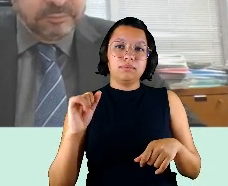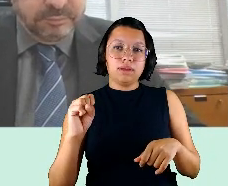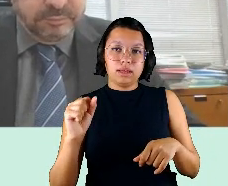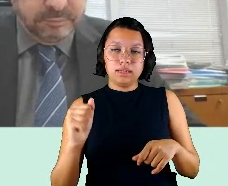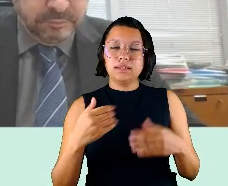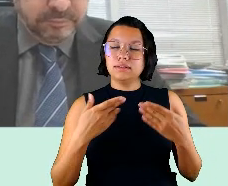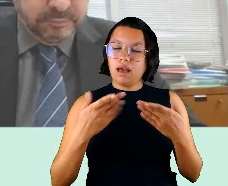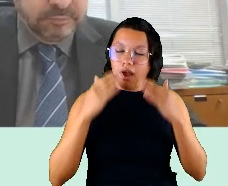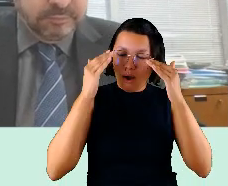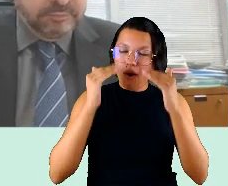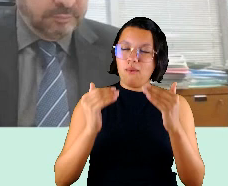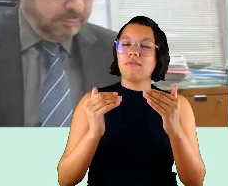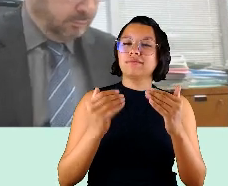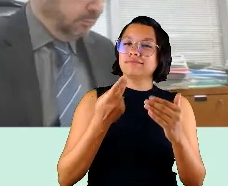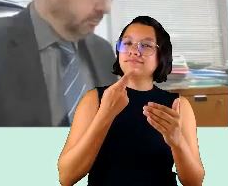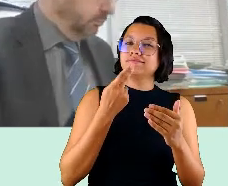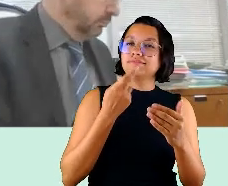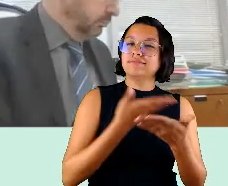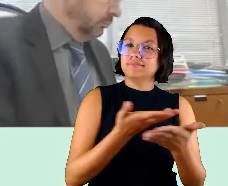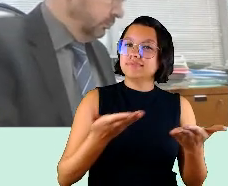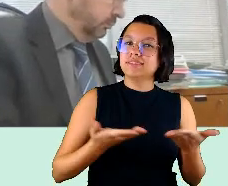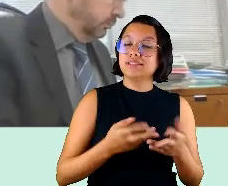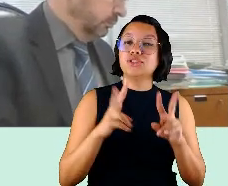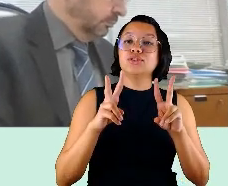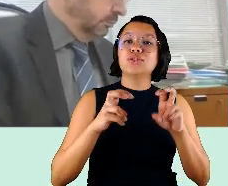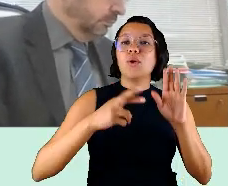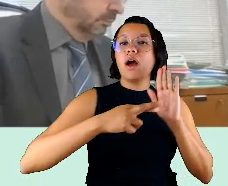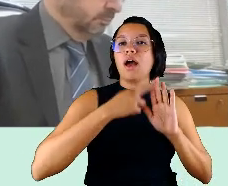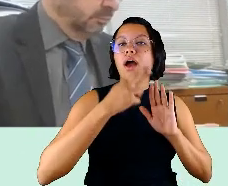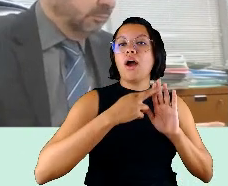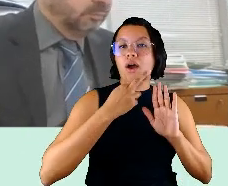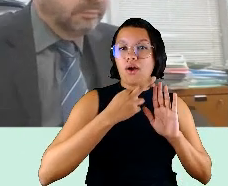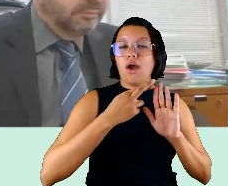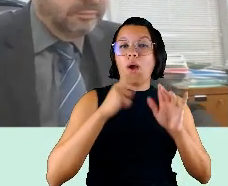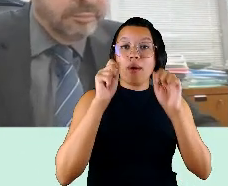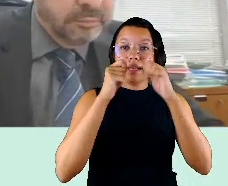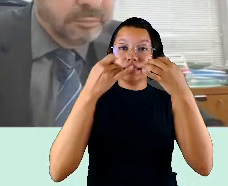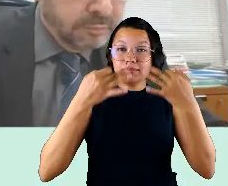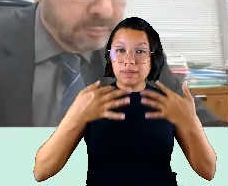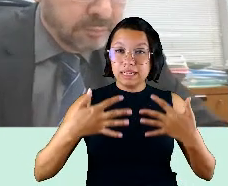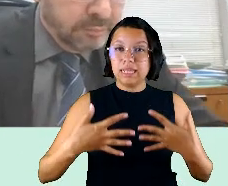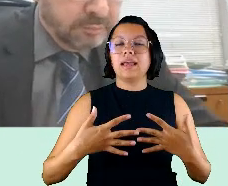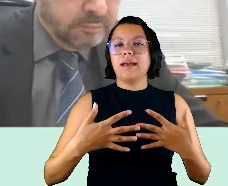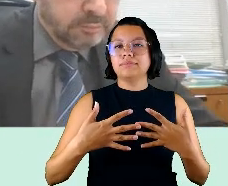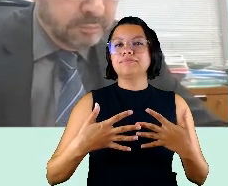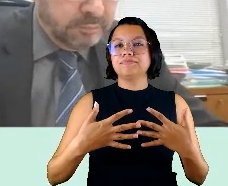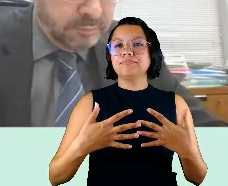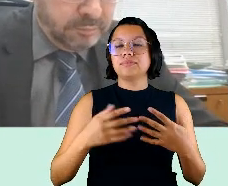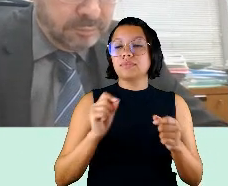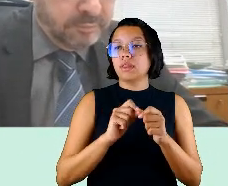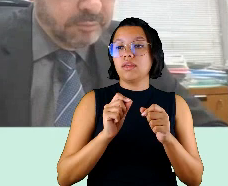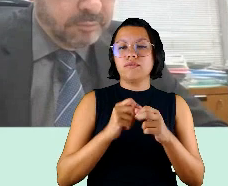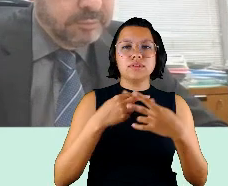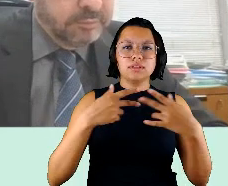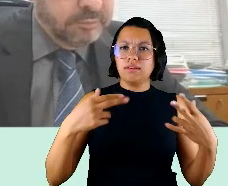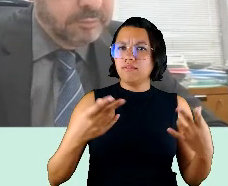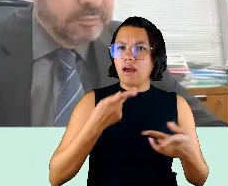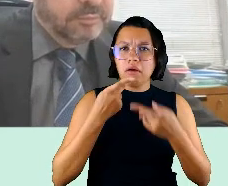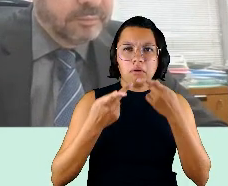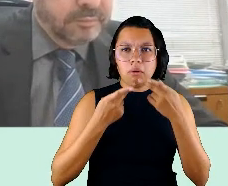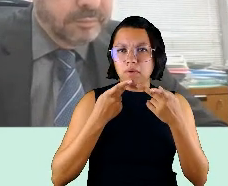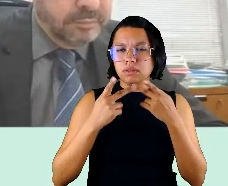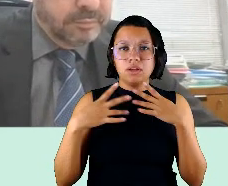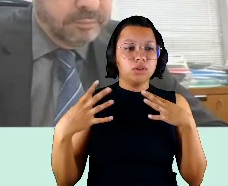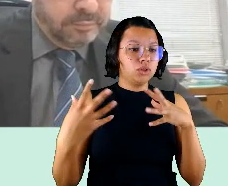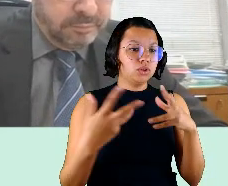explanar sobre essa resolução e nos esclarecer e fazer tantas outras considerações que todos